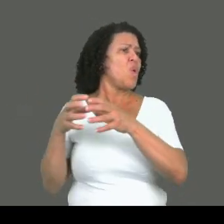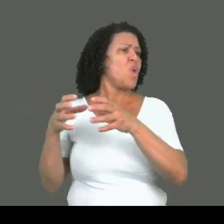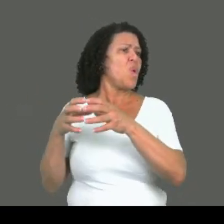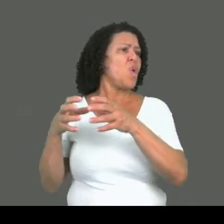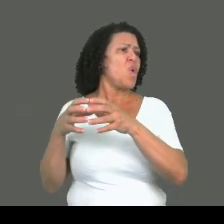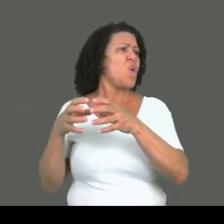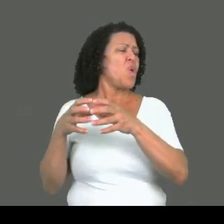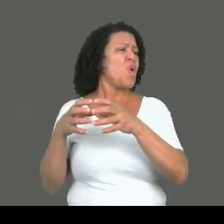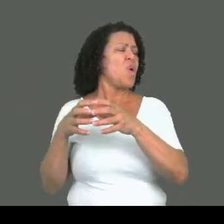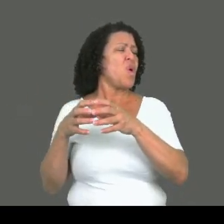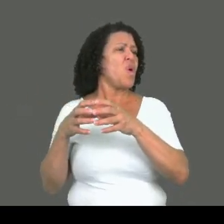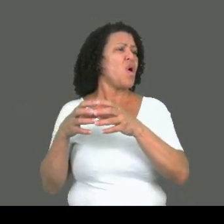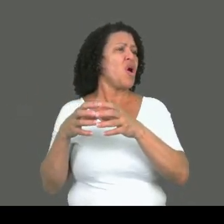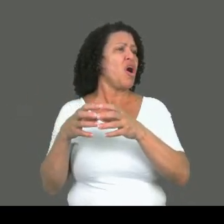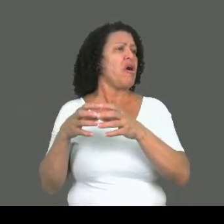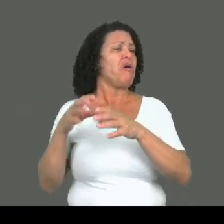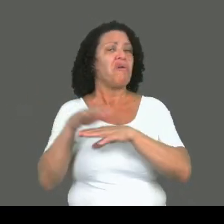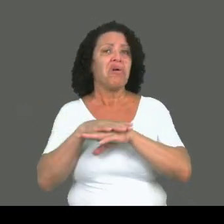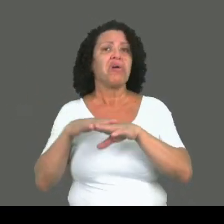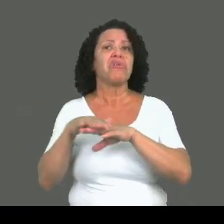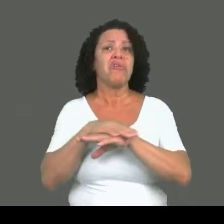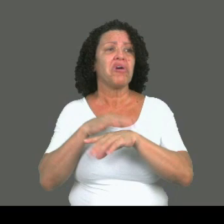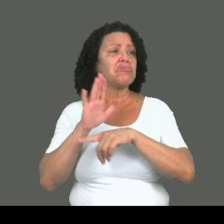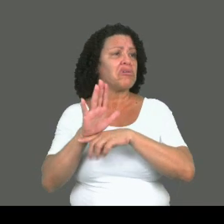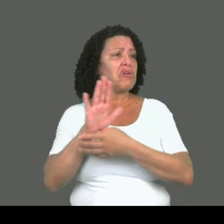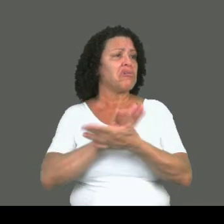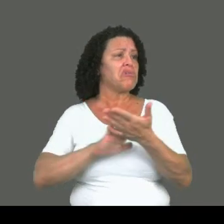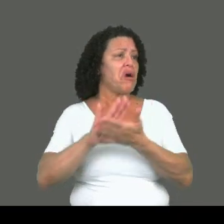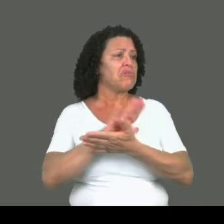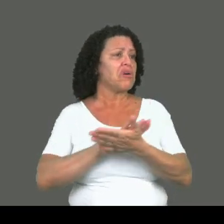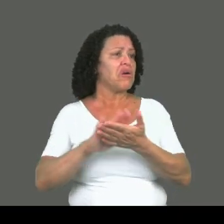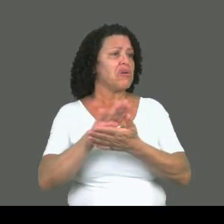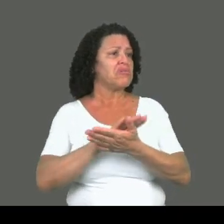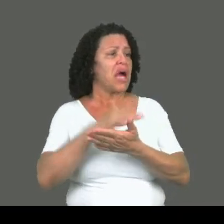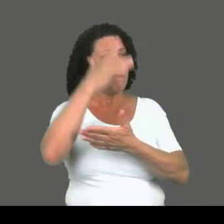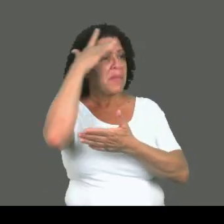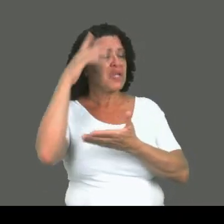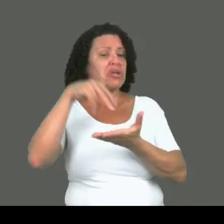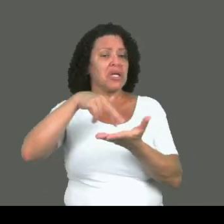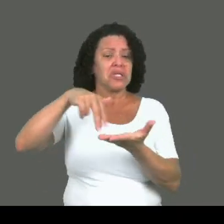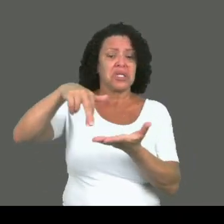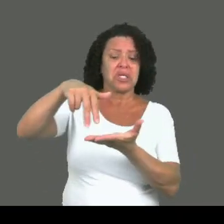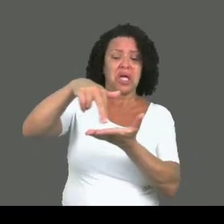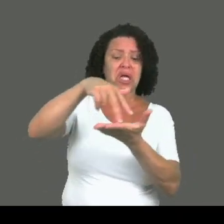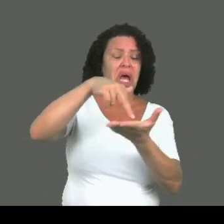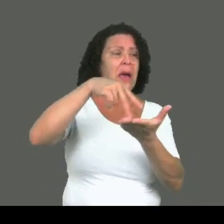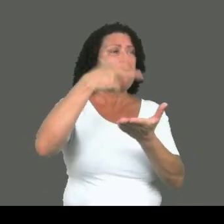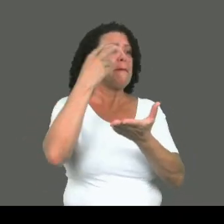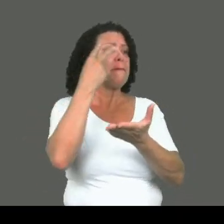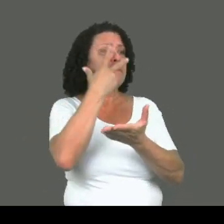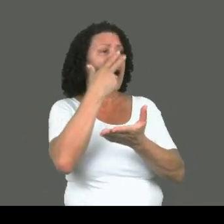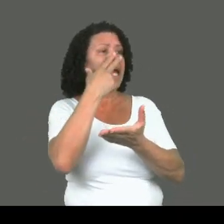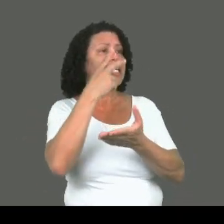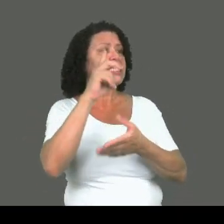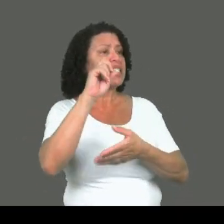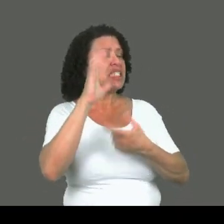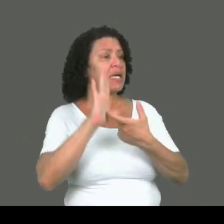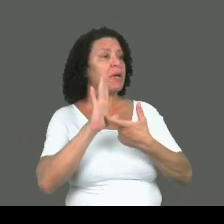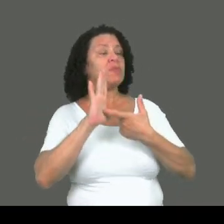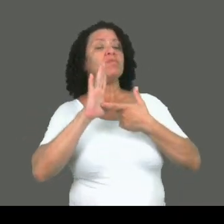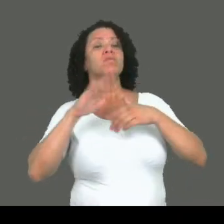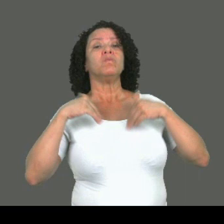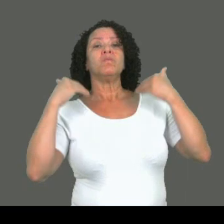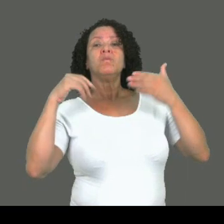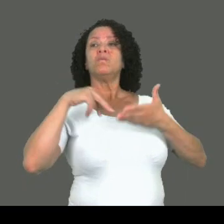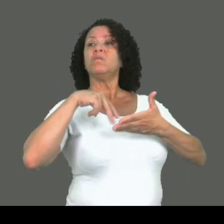vive conversando e não ajuda. Pessoas que durante a dança parecem tentar se exibir